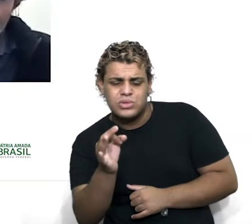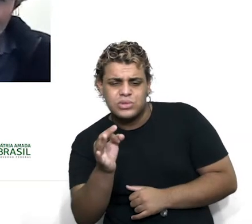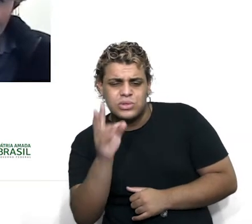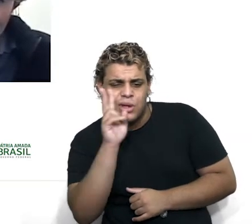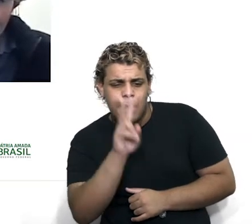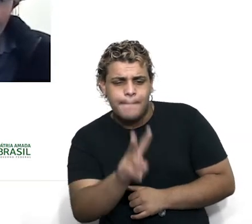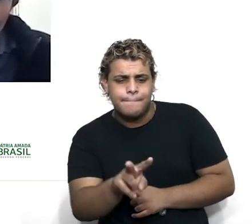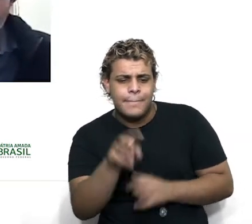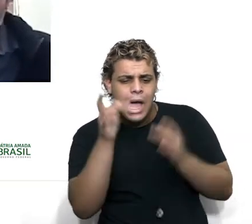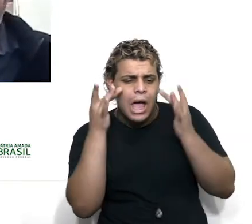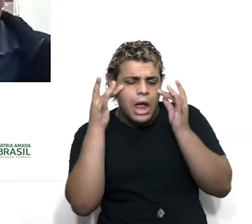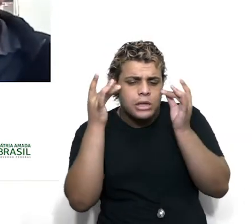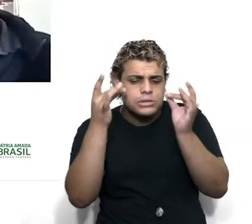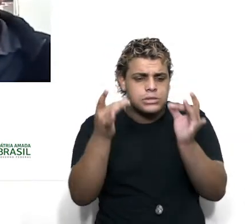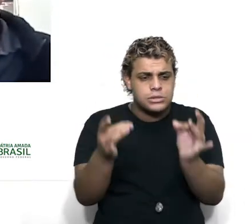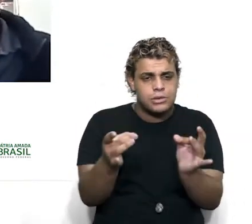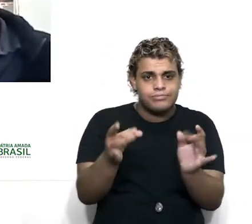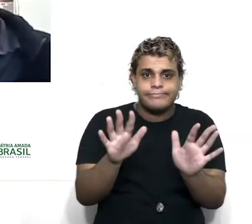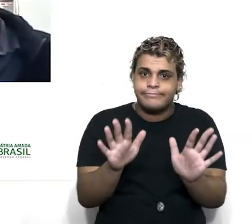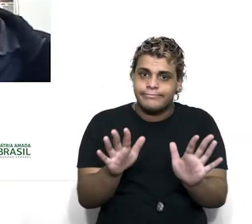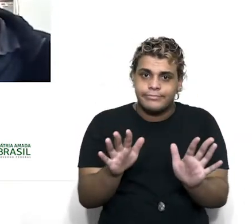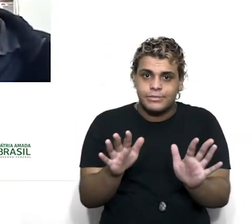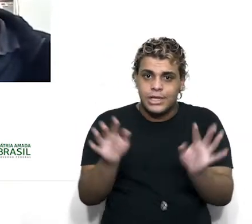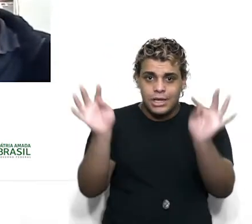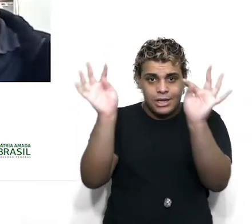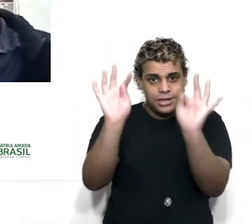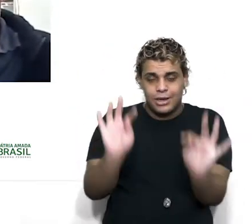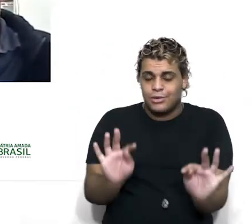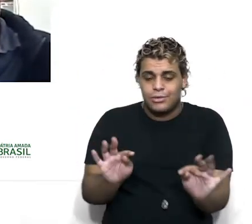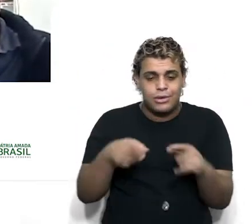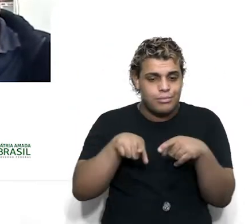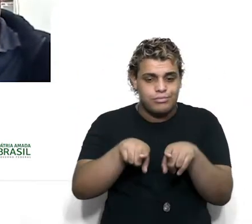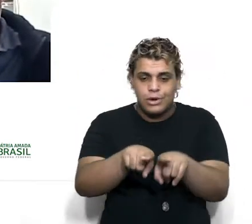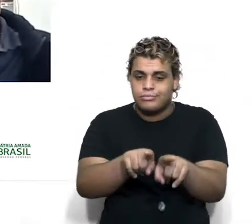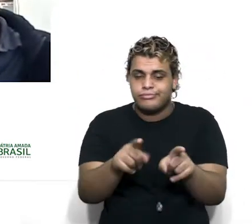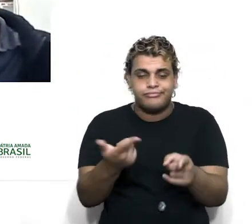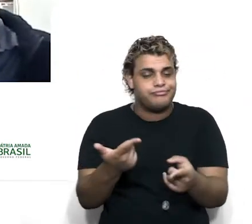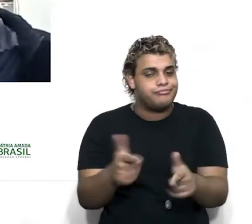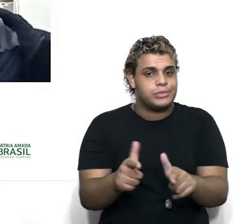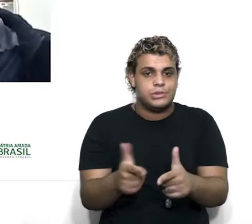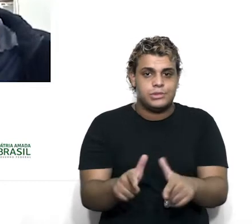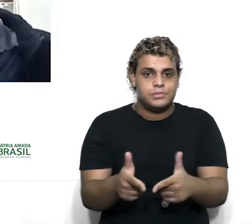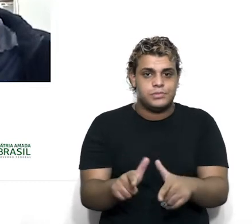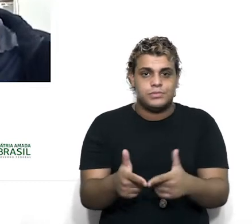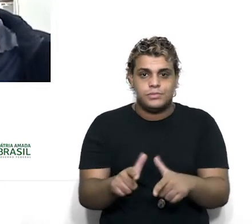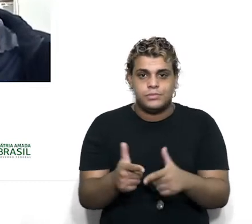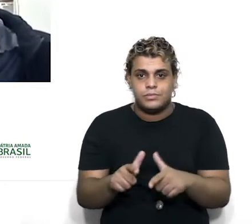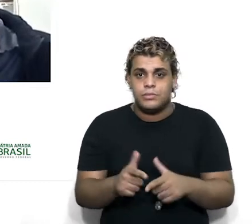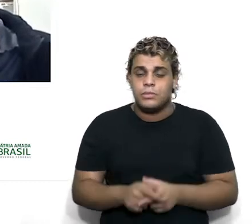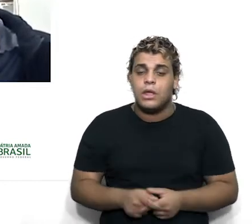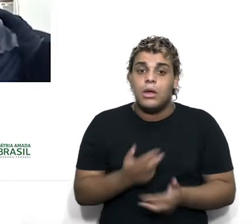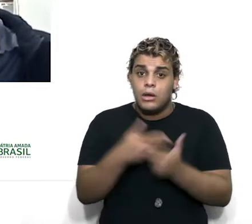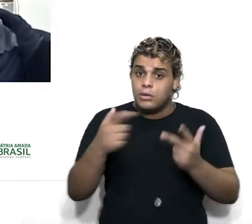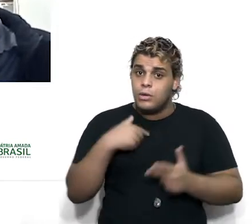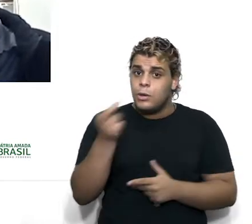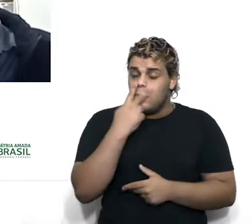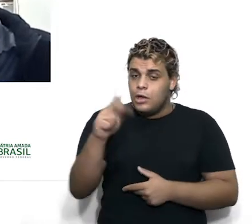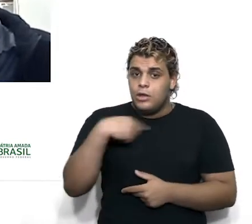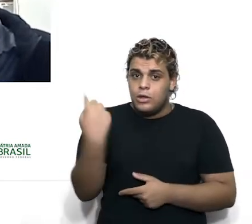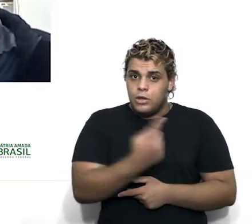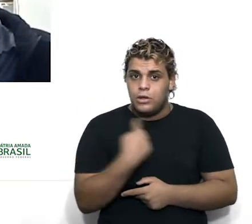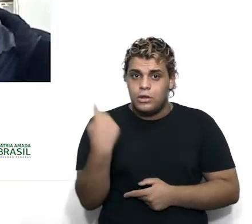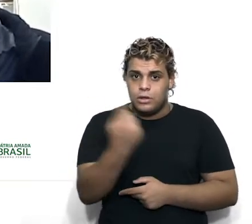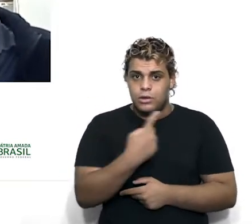concentração e tecnologia não são compatíveis, não é? Mas uma coisa que eu acho que nós